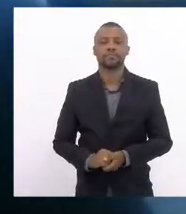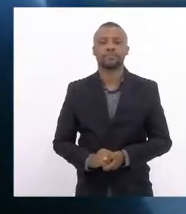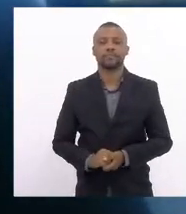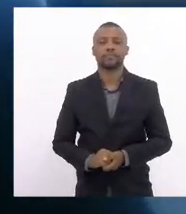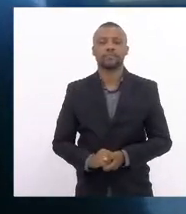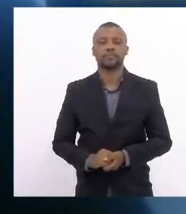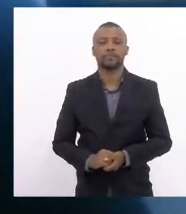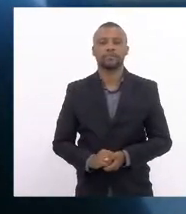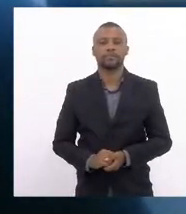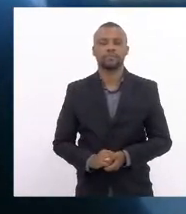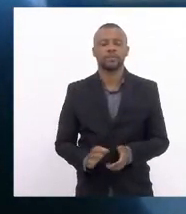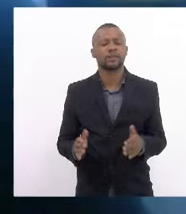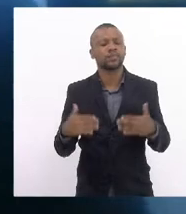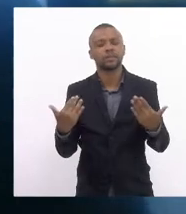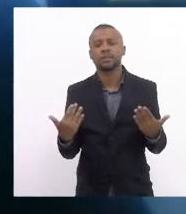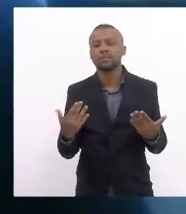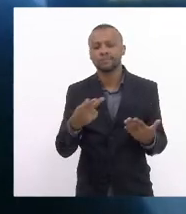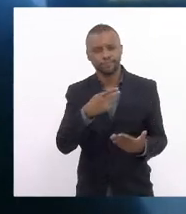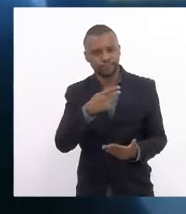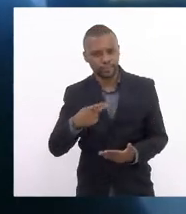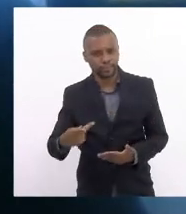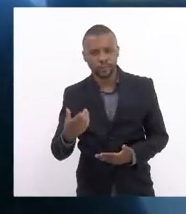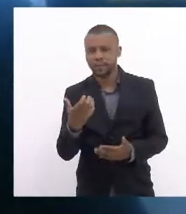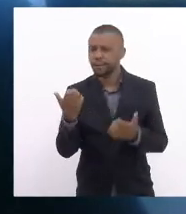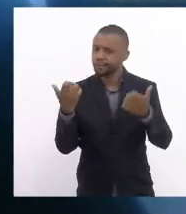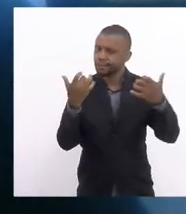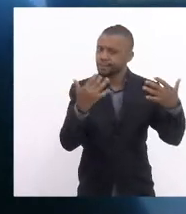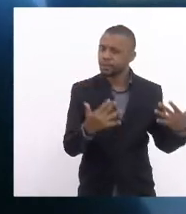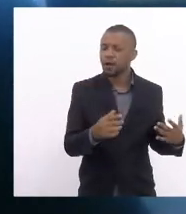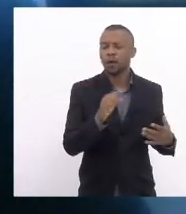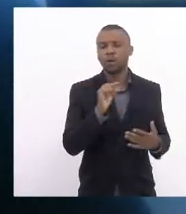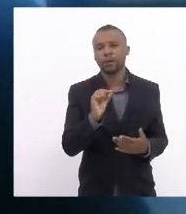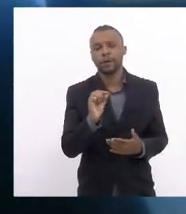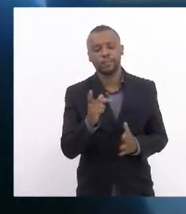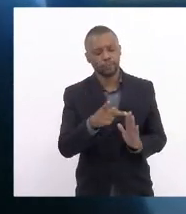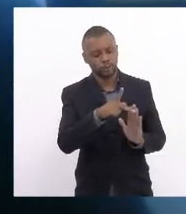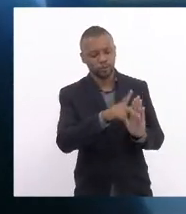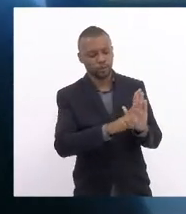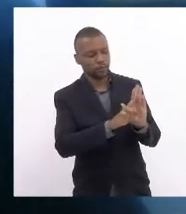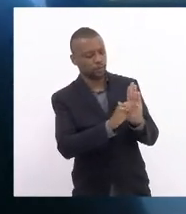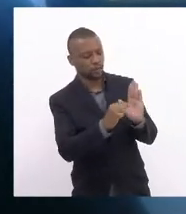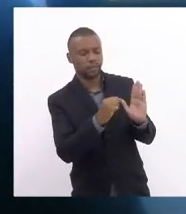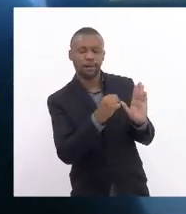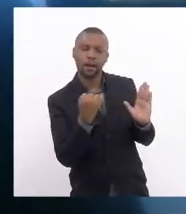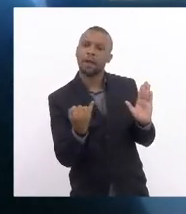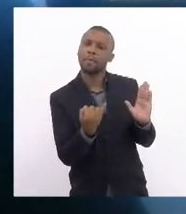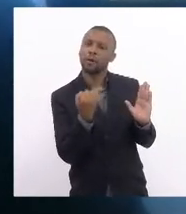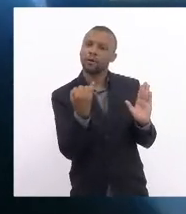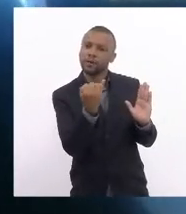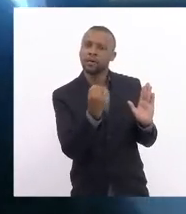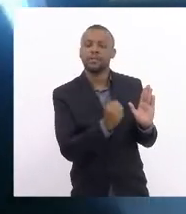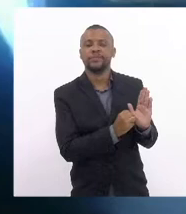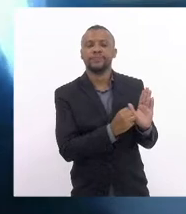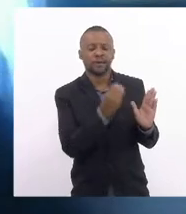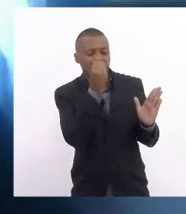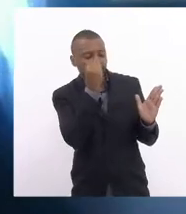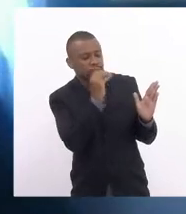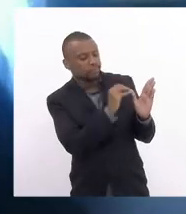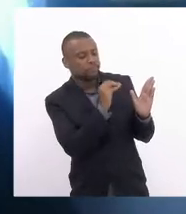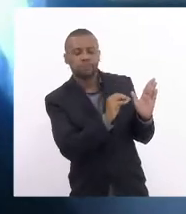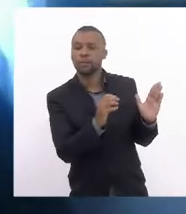Então, presidente, eu queria dizer o seguinte. O projeto é relevante, não pode ser desqualificado.